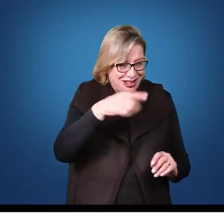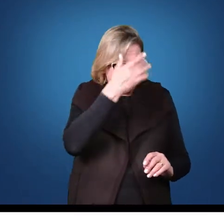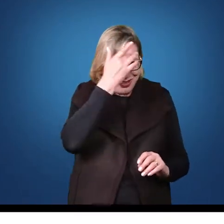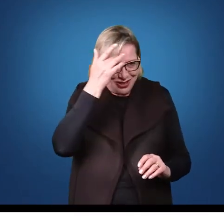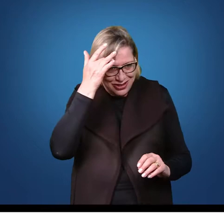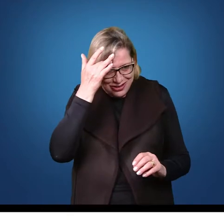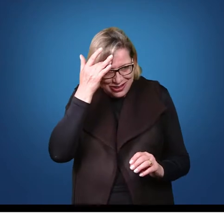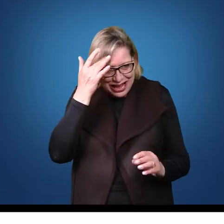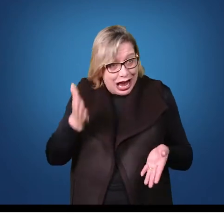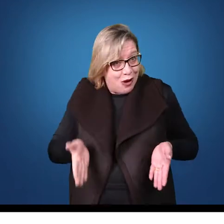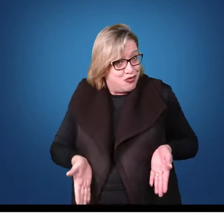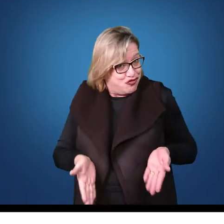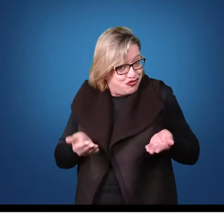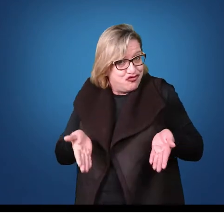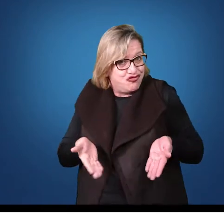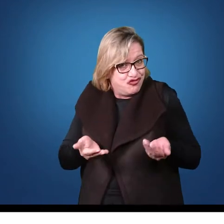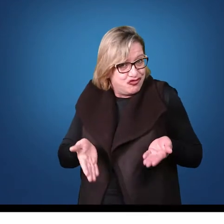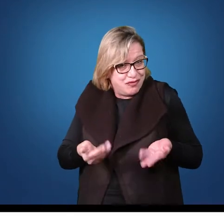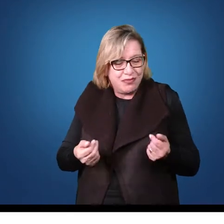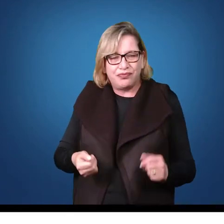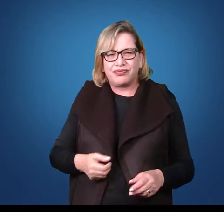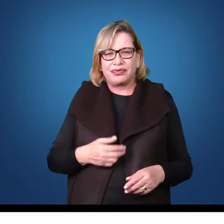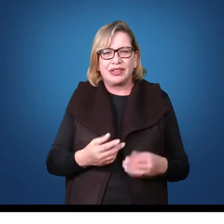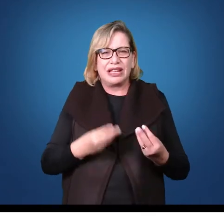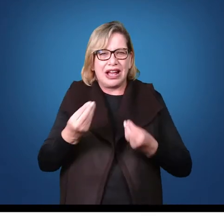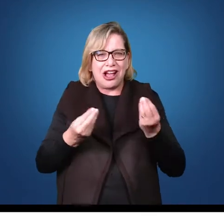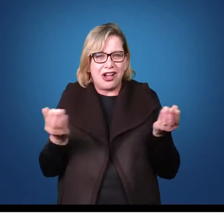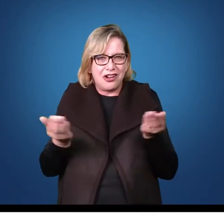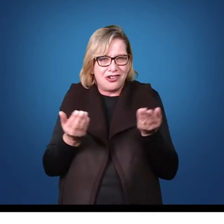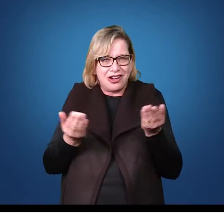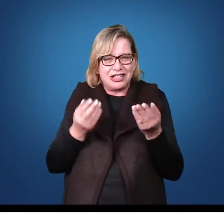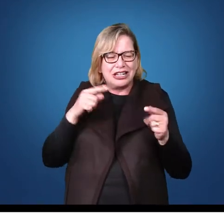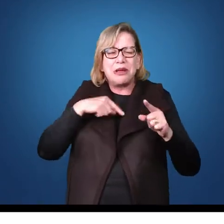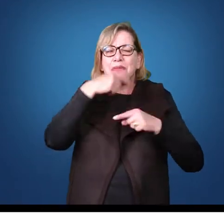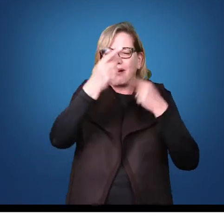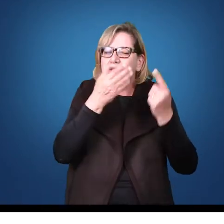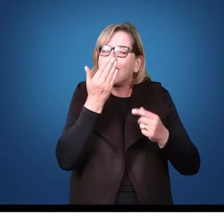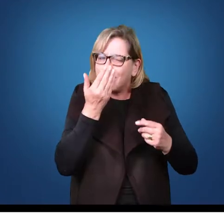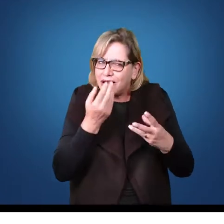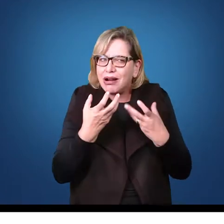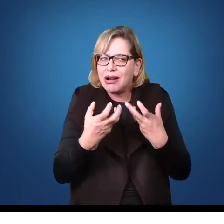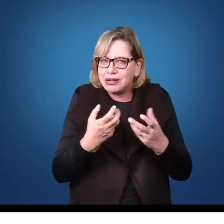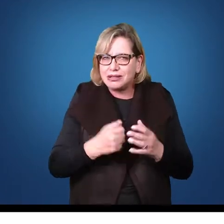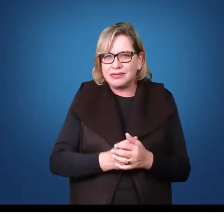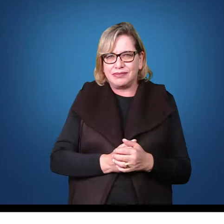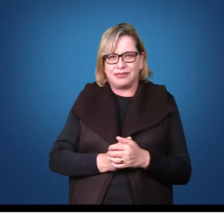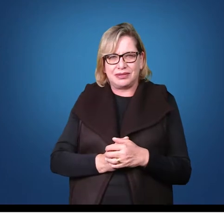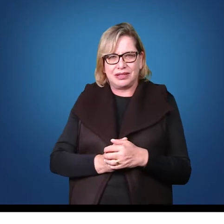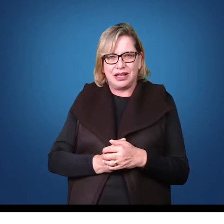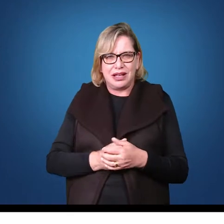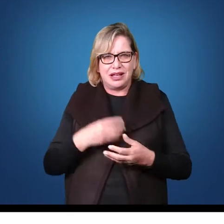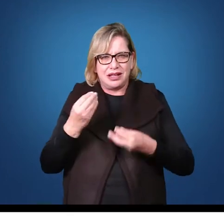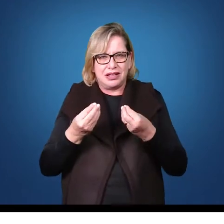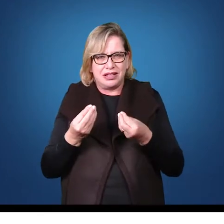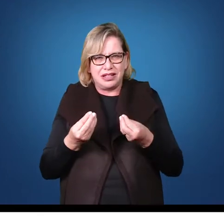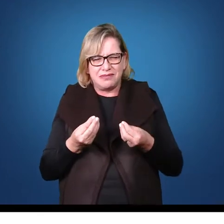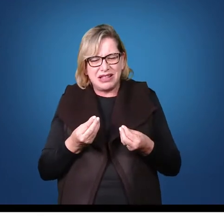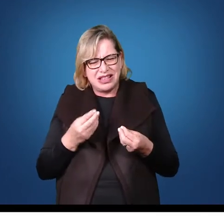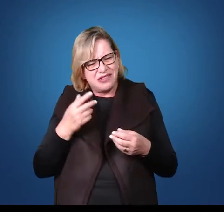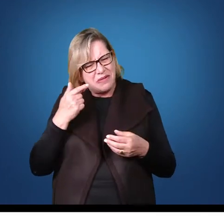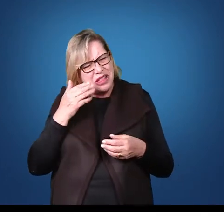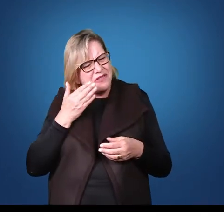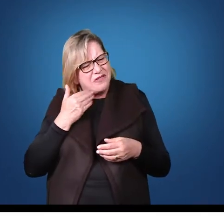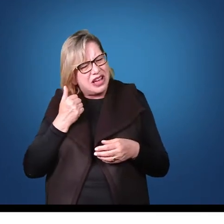faz favor de ajudar no puxa que puxa. Porque eu quero ver na hora de comer rabanete. Então, vai ser trazer os cachorros para cavar aqui?